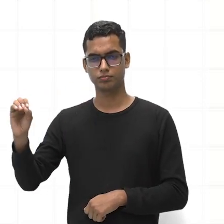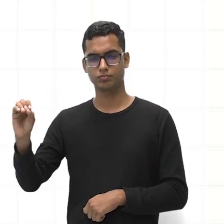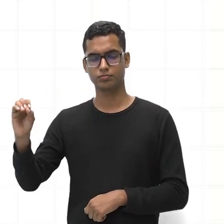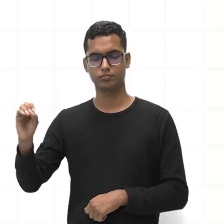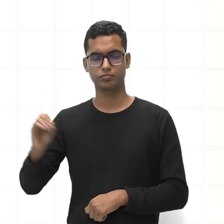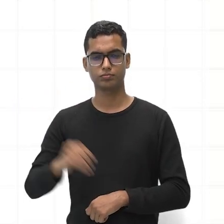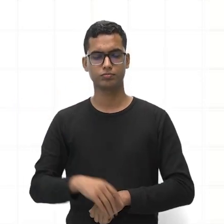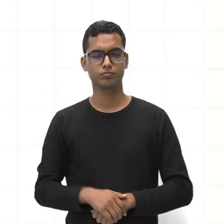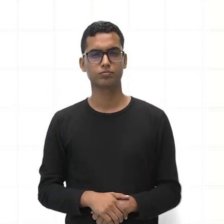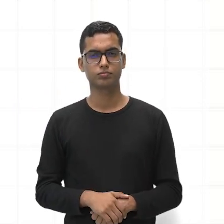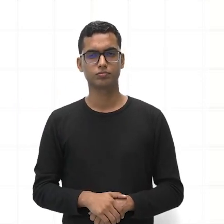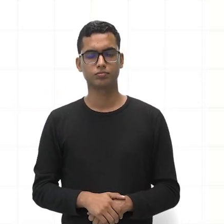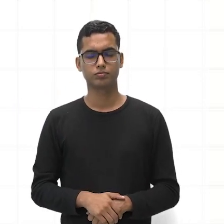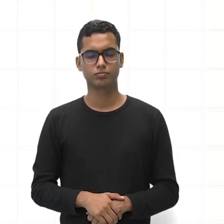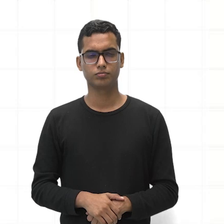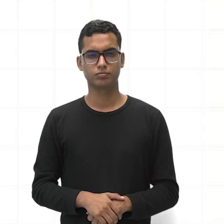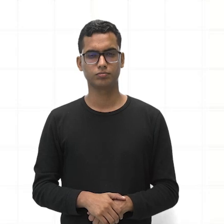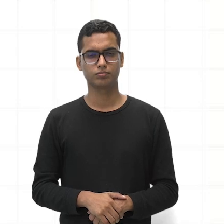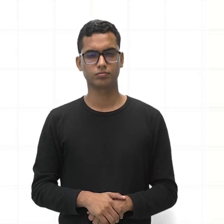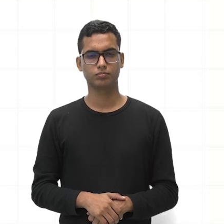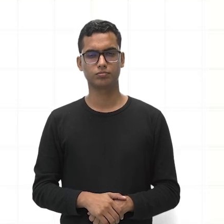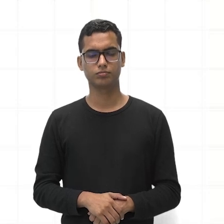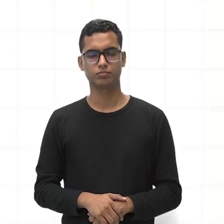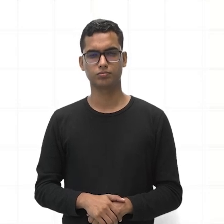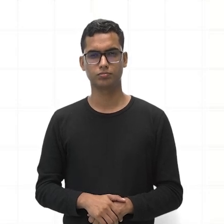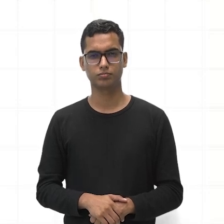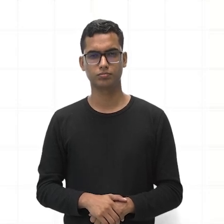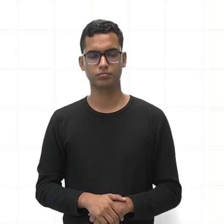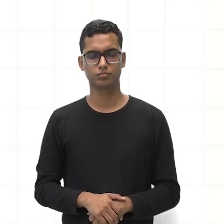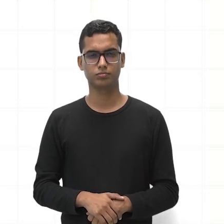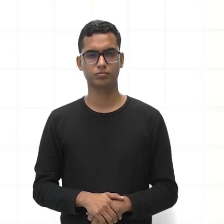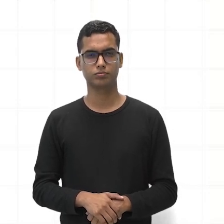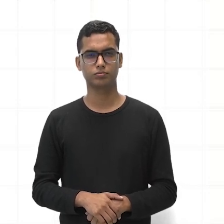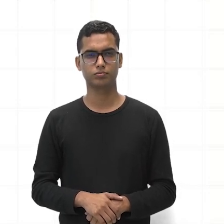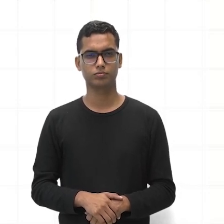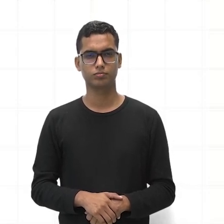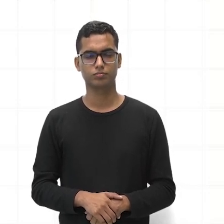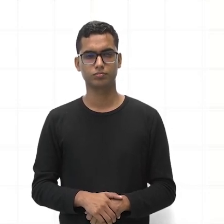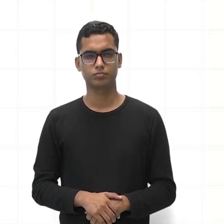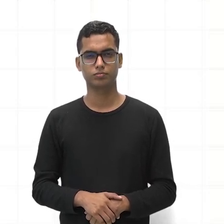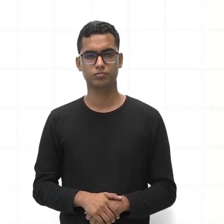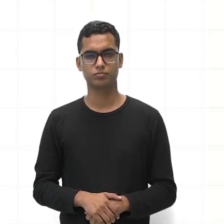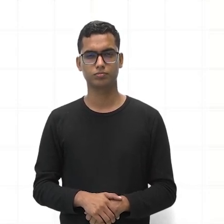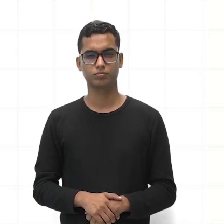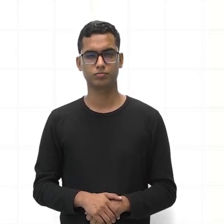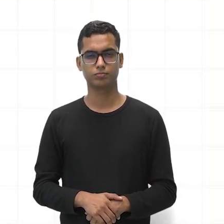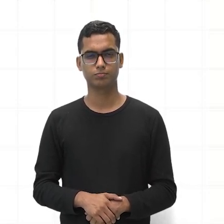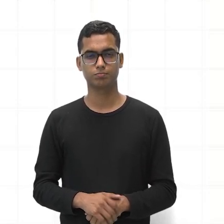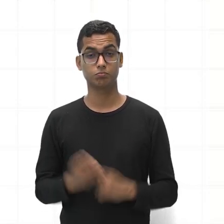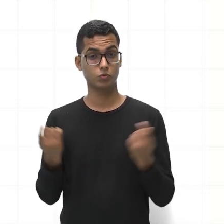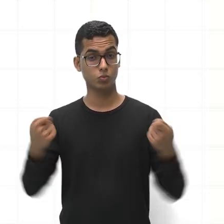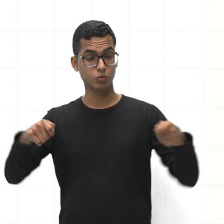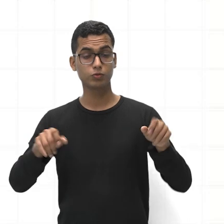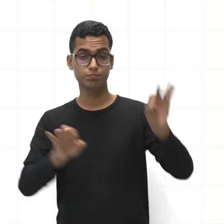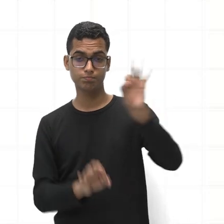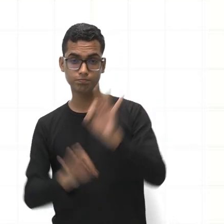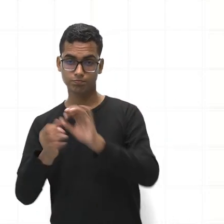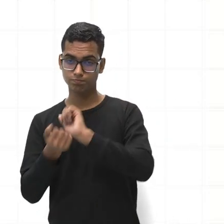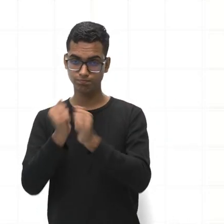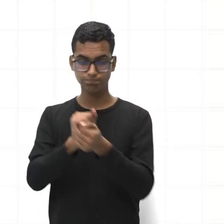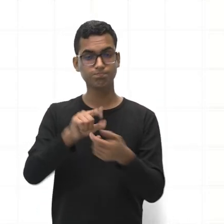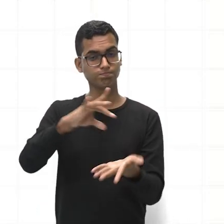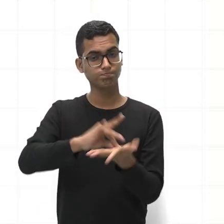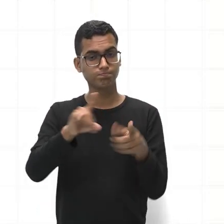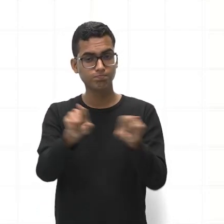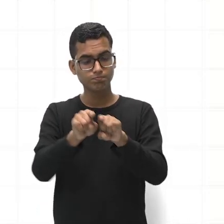preço original. Só que a gente pode escrever também, que é uma outra forma de